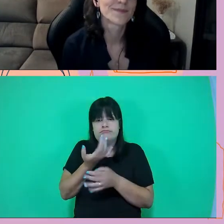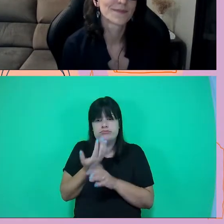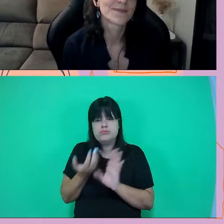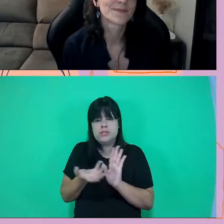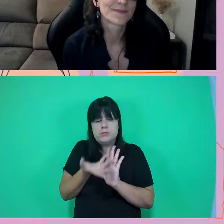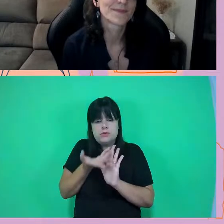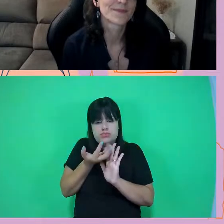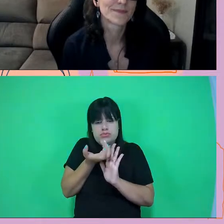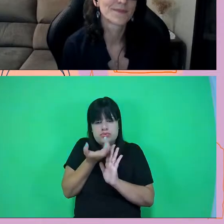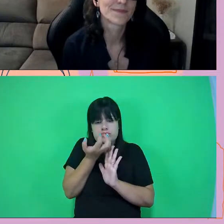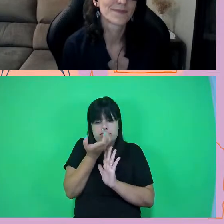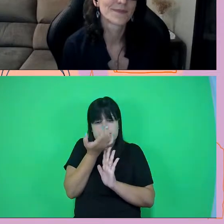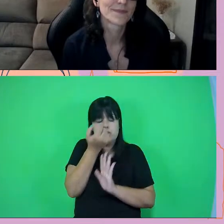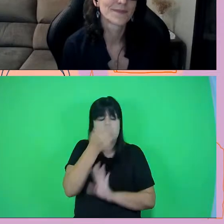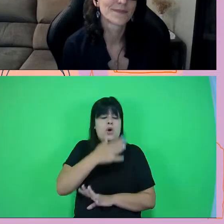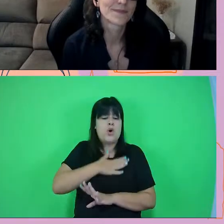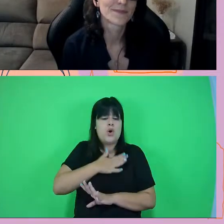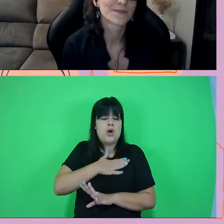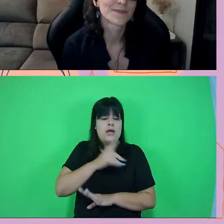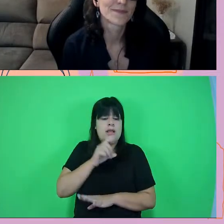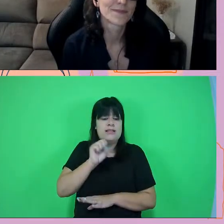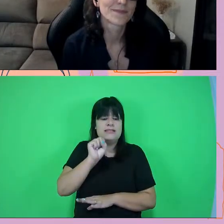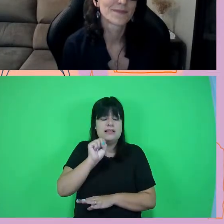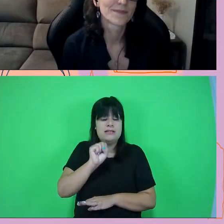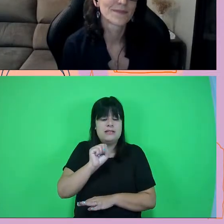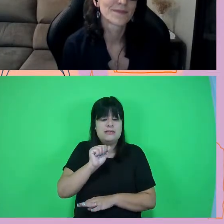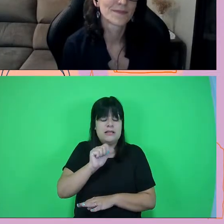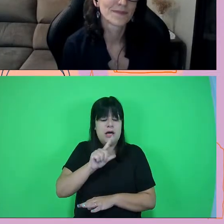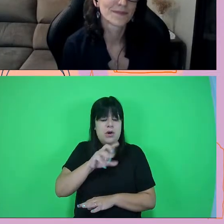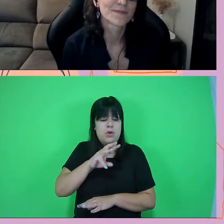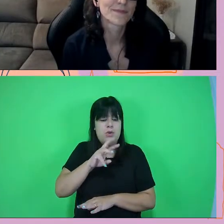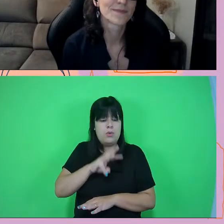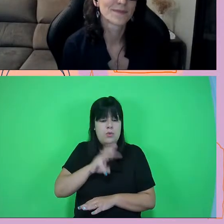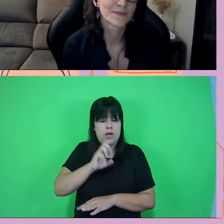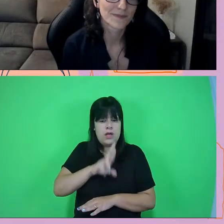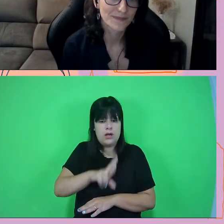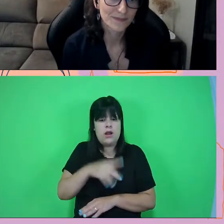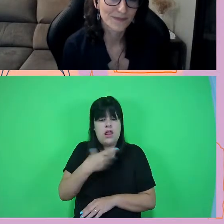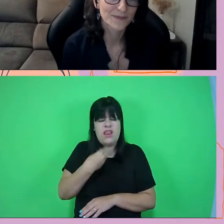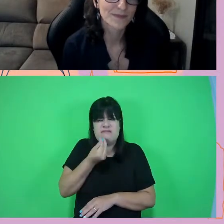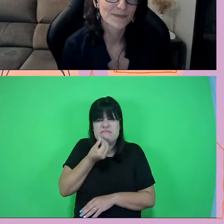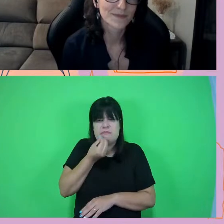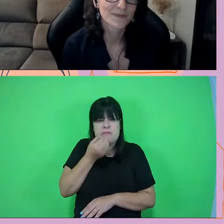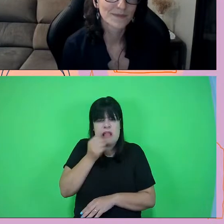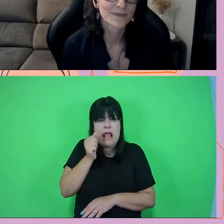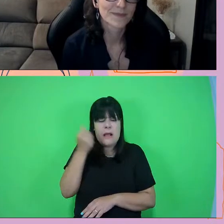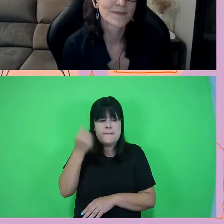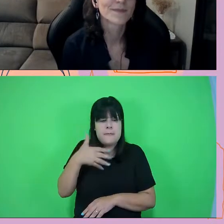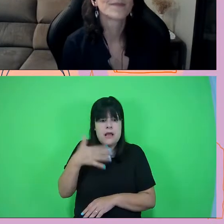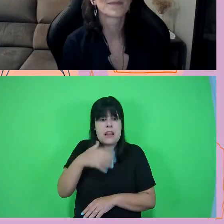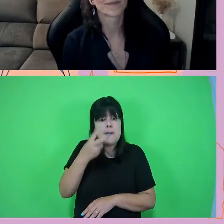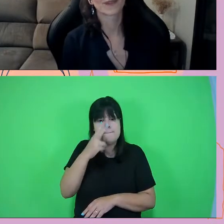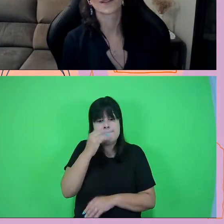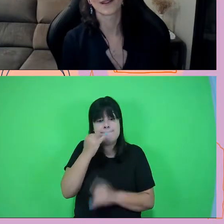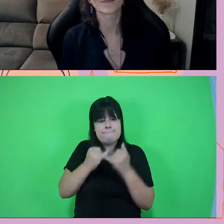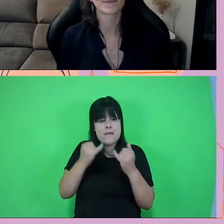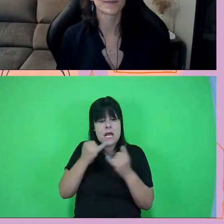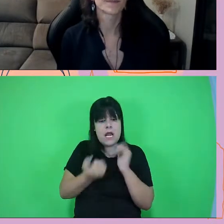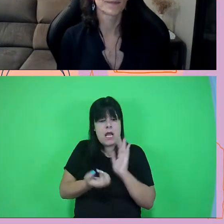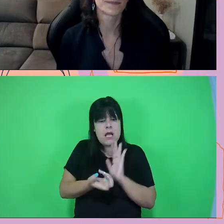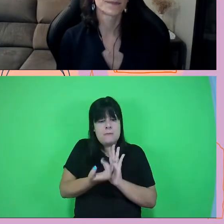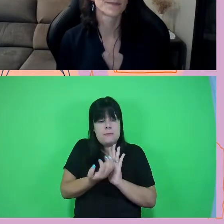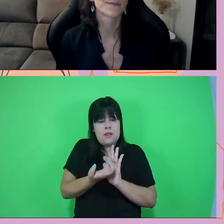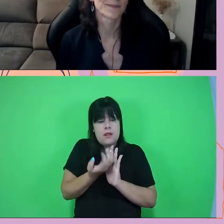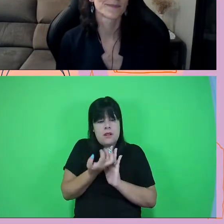espumante, e essa cerveja sour, ela é ácida, muito ácida, e ela parece espumante. Só que